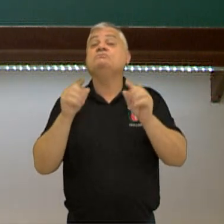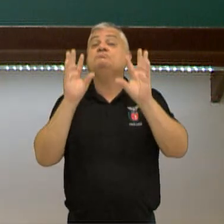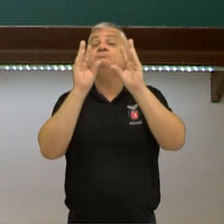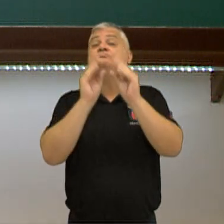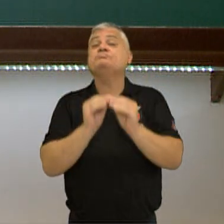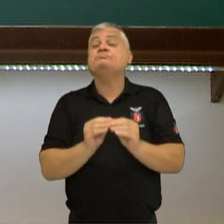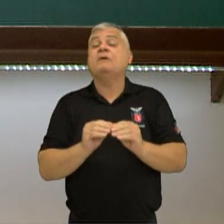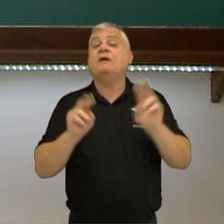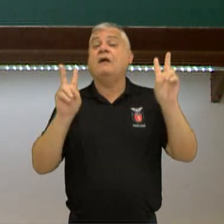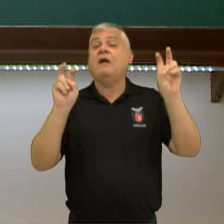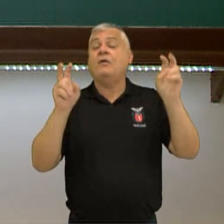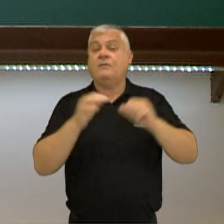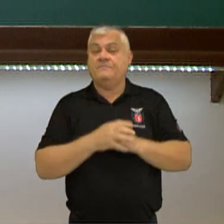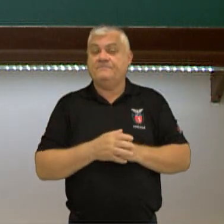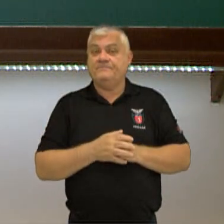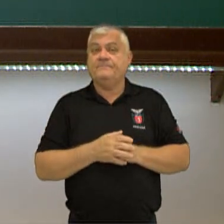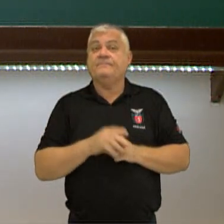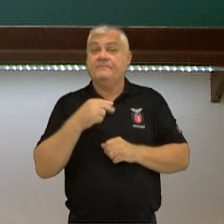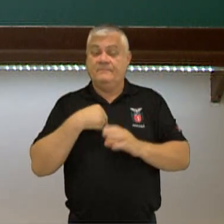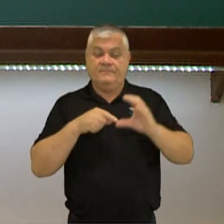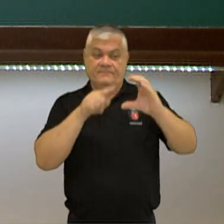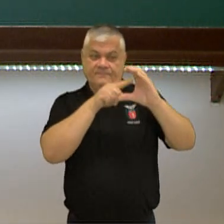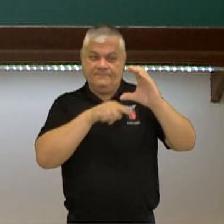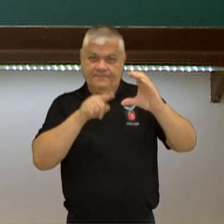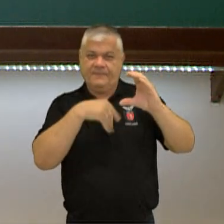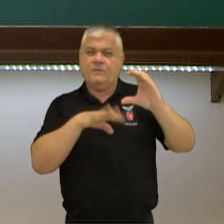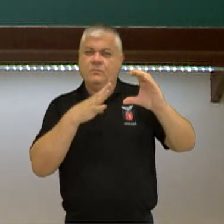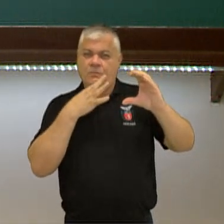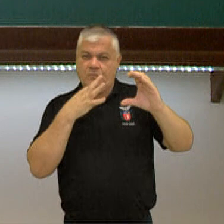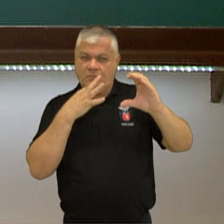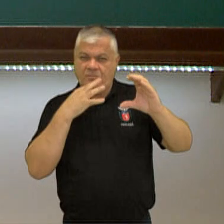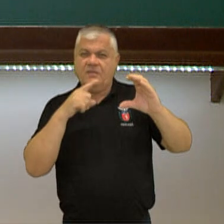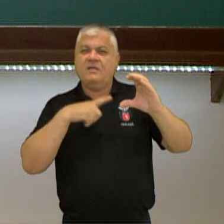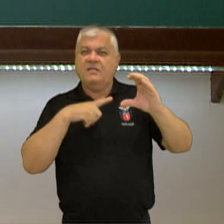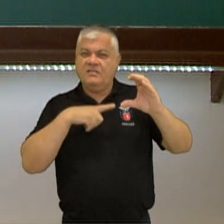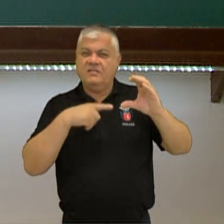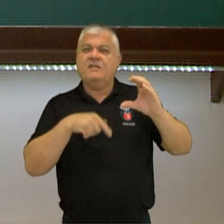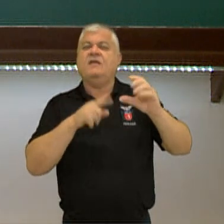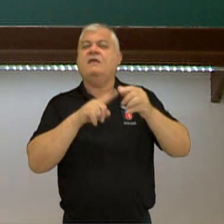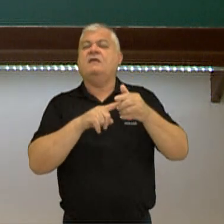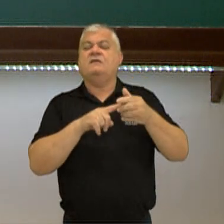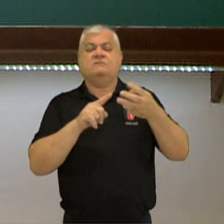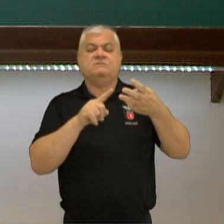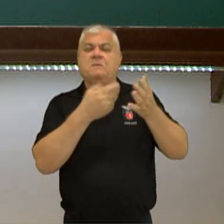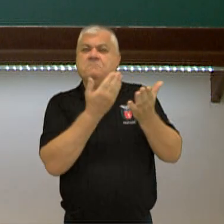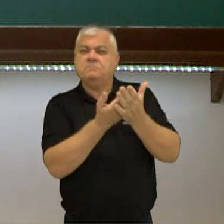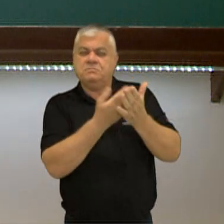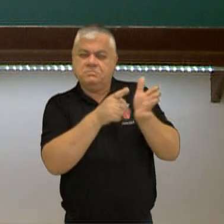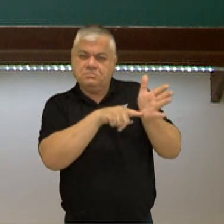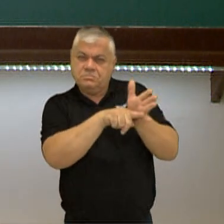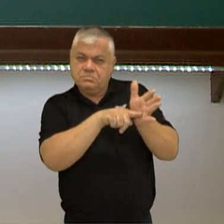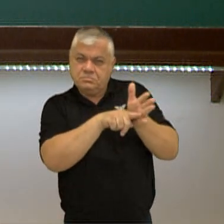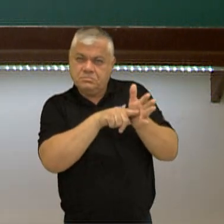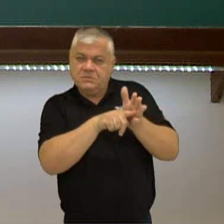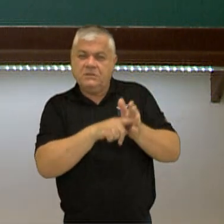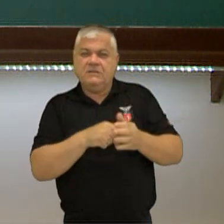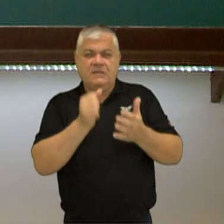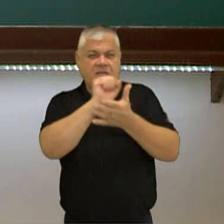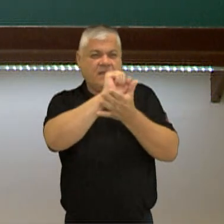Tá? Nós vimos a respeito do átomo de carbono, os 3 postulados de Kekulé-Cooper, a hibridização do carbono e